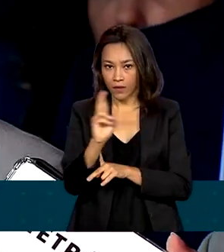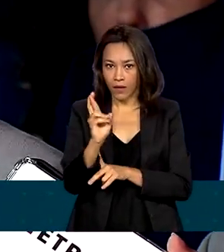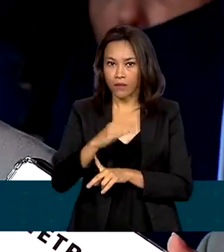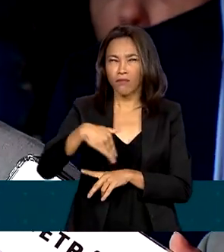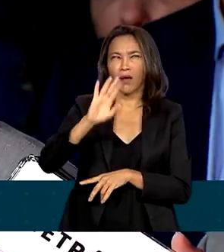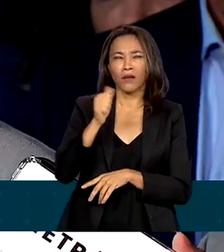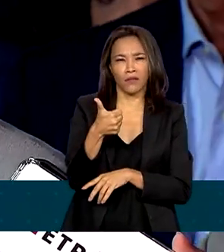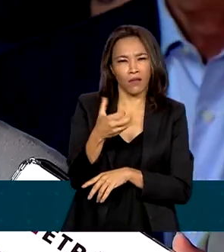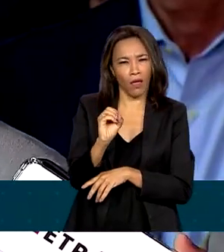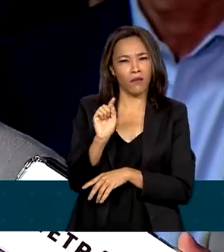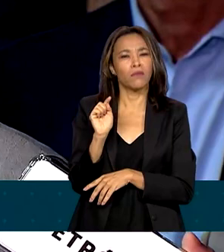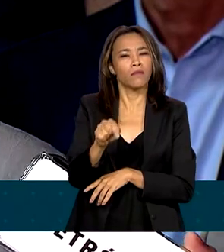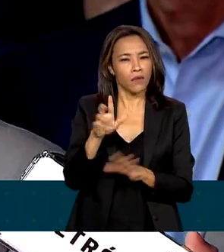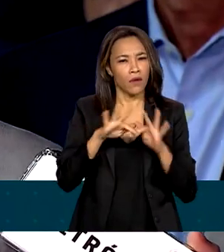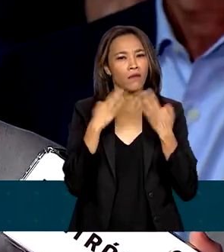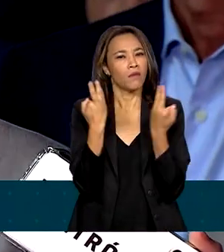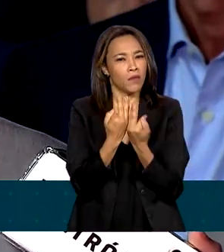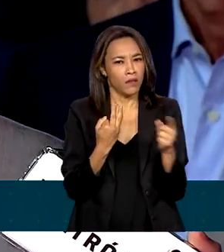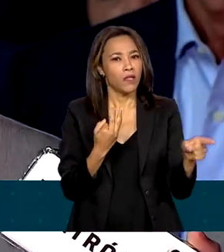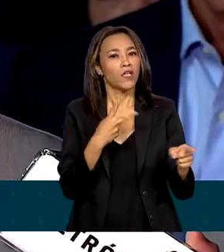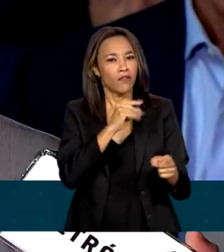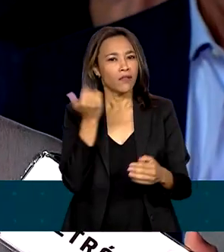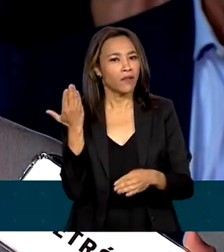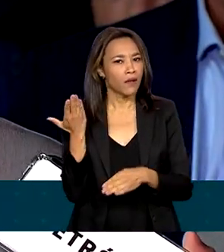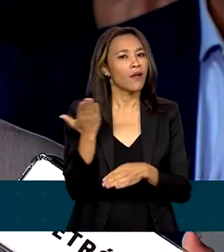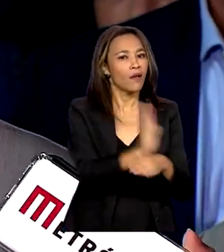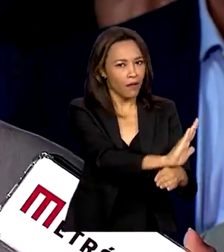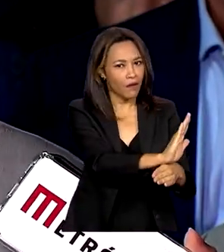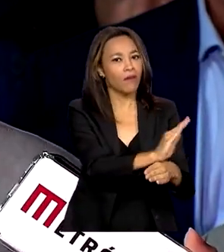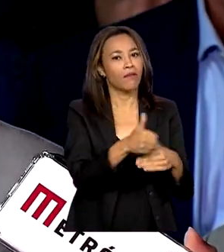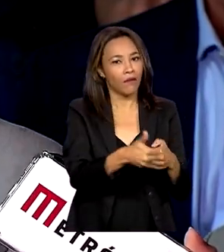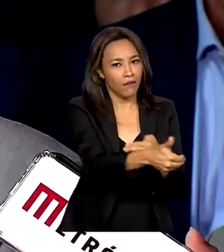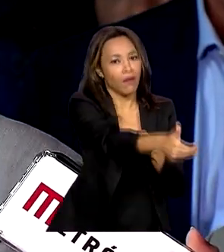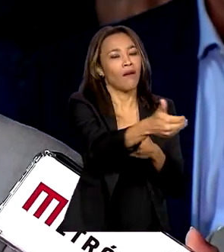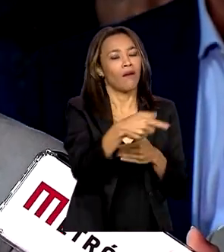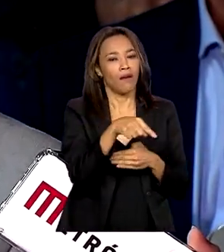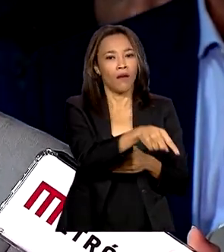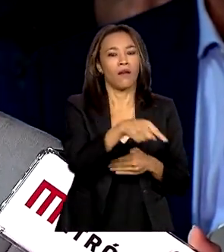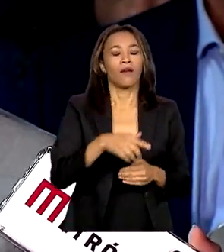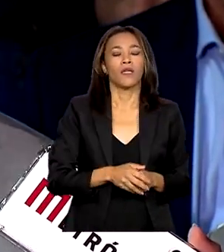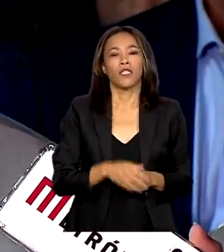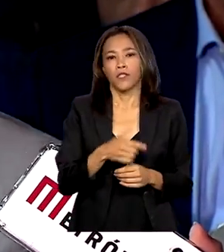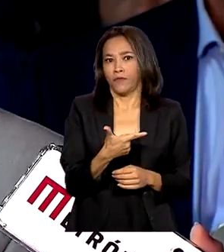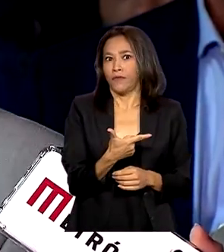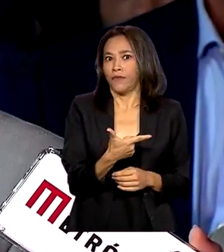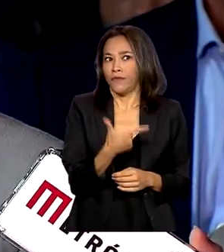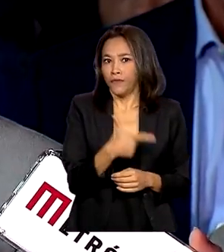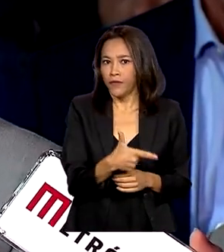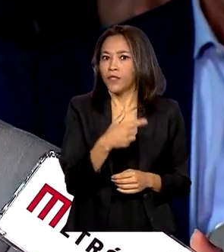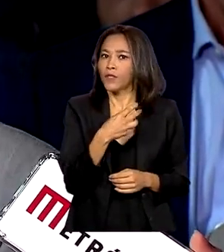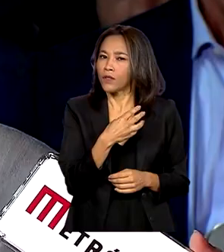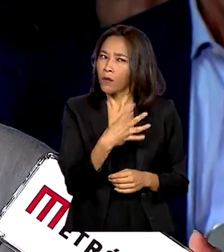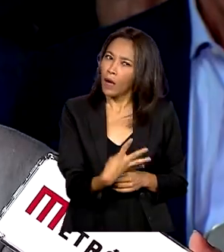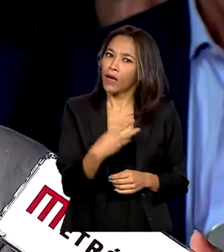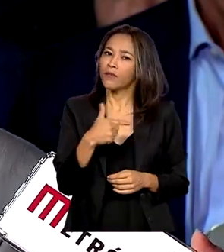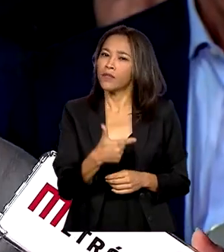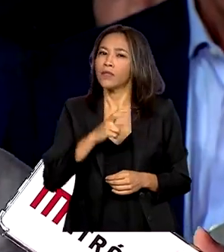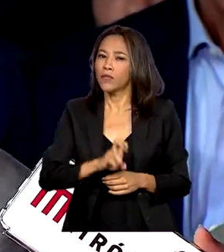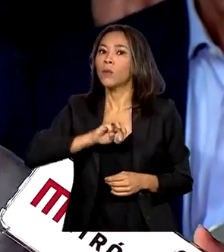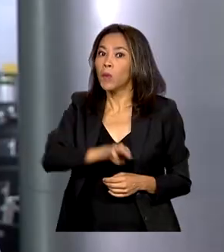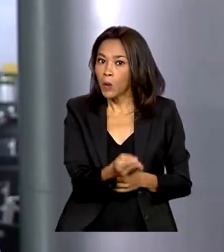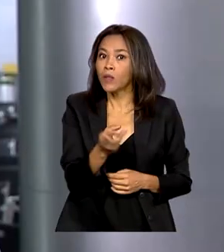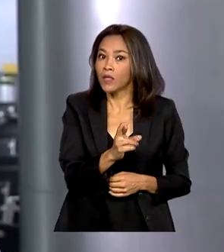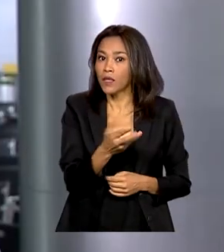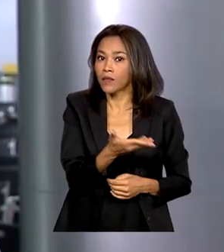10 mil famílias que serão atendidas pelos levantamentos, cerca de 24, 25 milhões de